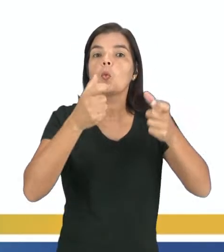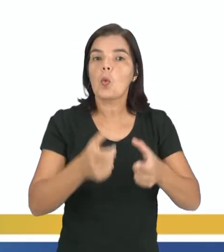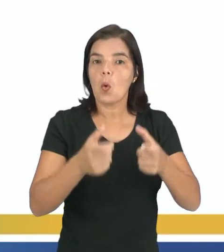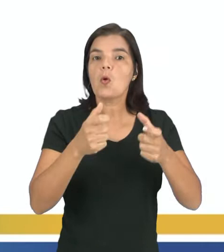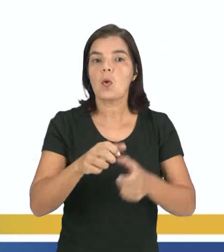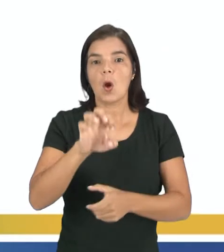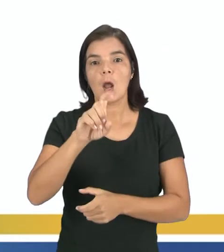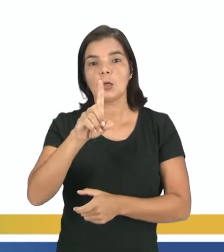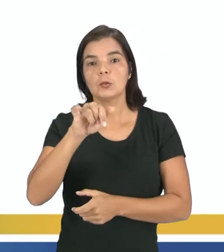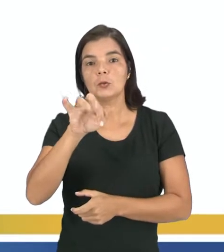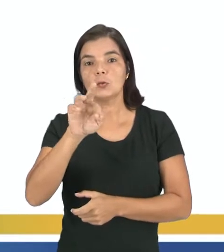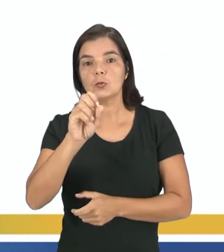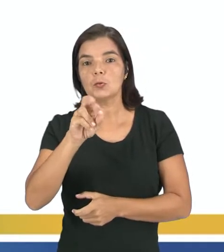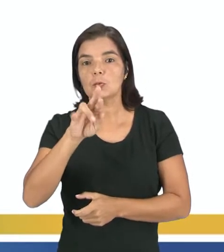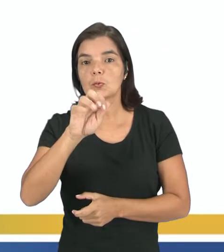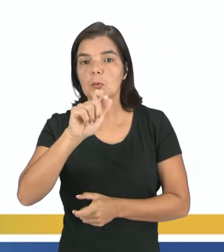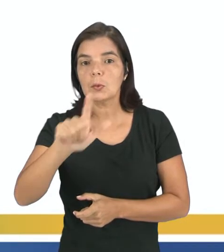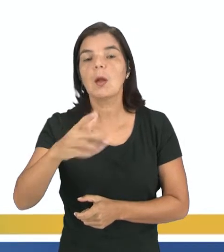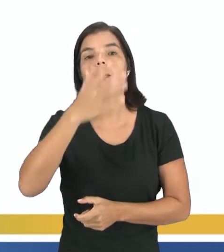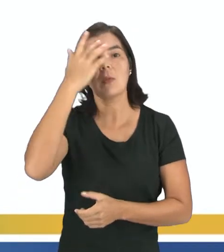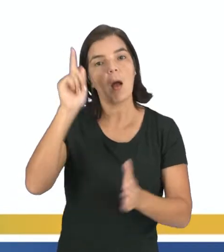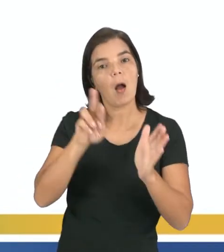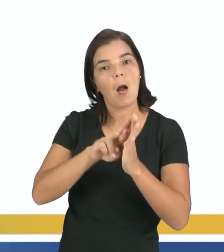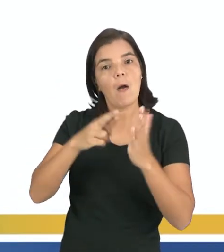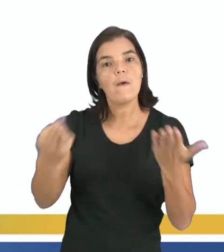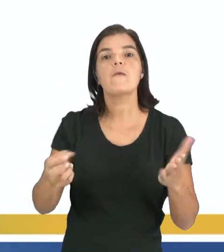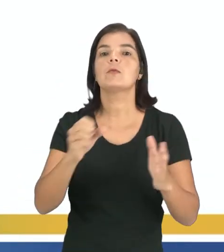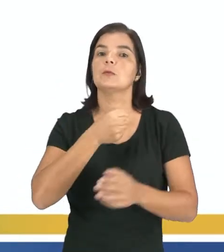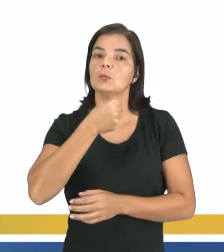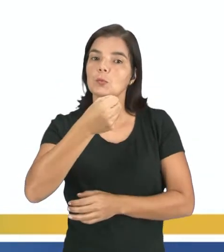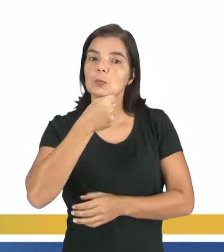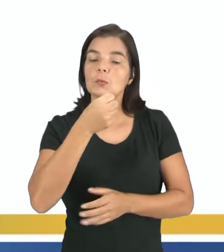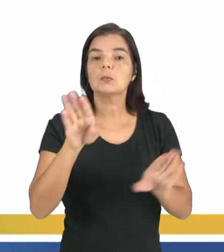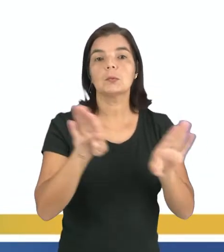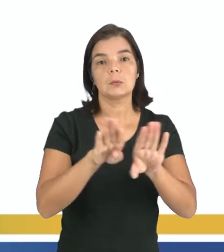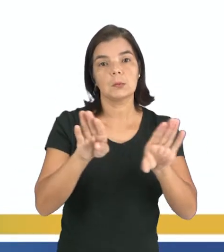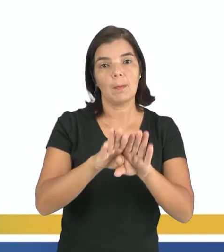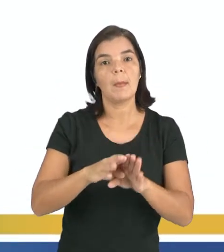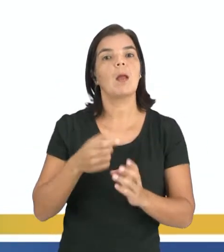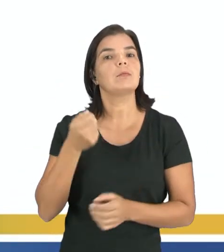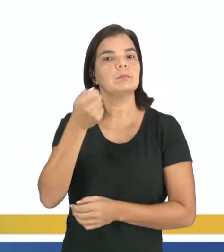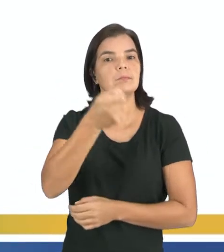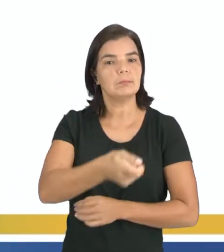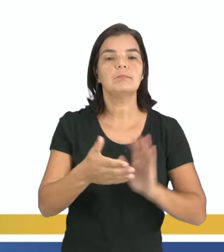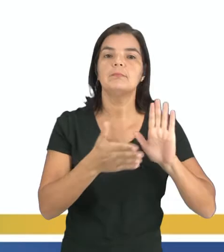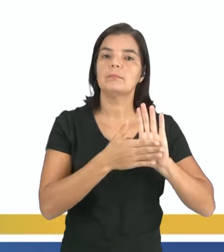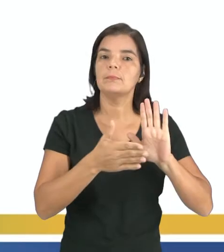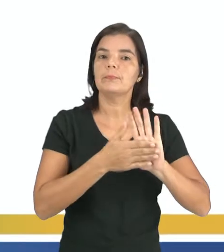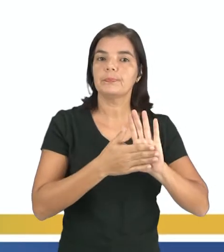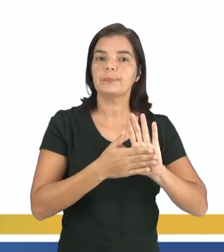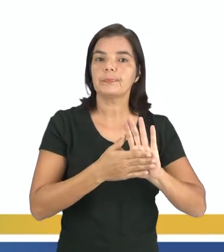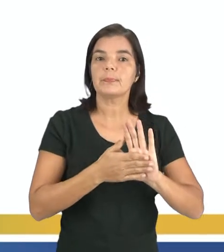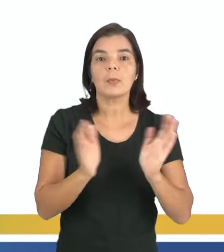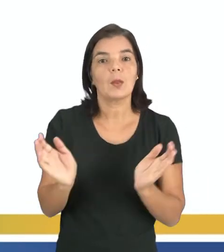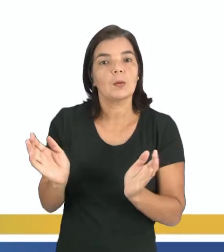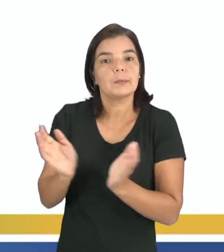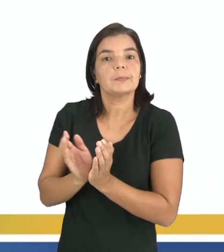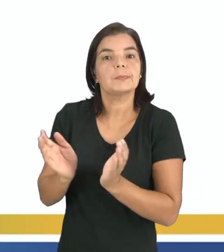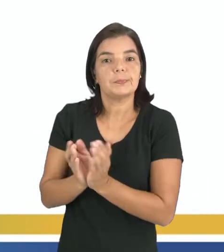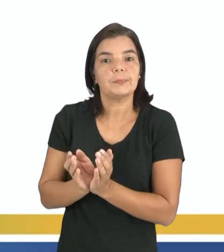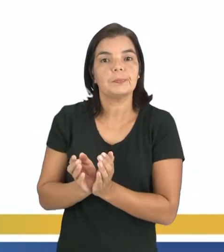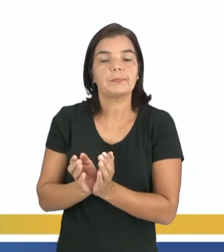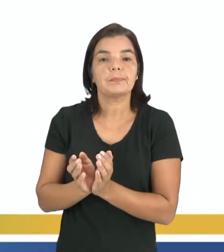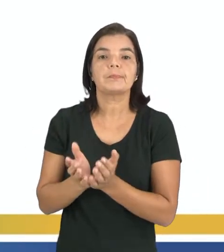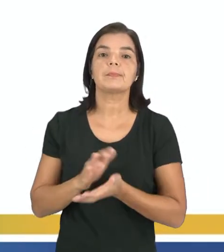do chargista, mas o posicionamento daquela revista, daquele jornal, o posicionamento a ser defendido, que foi defendido na coletividade por